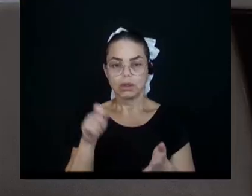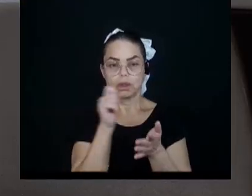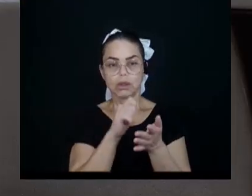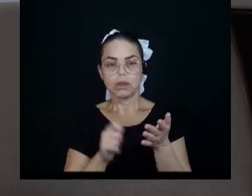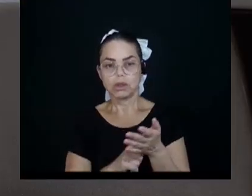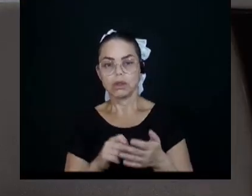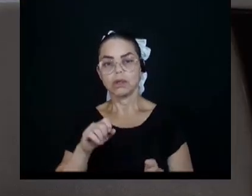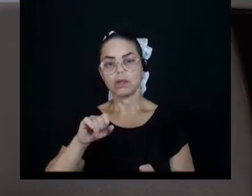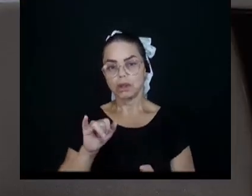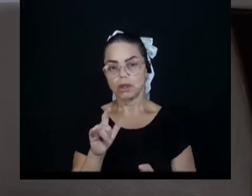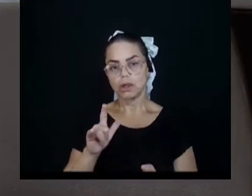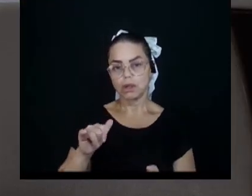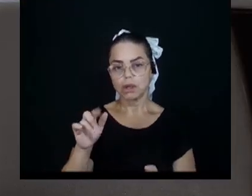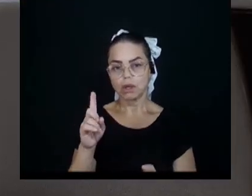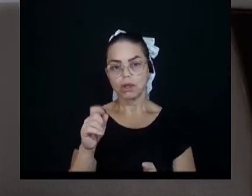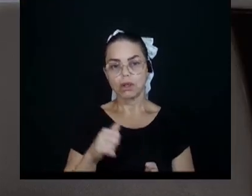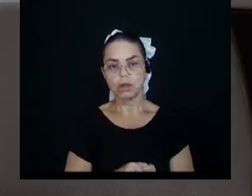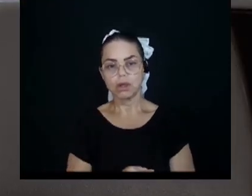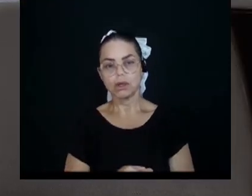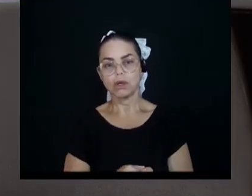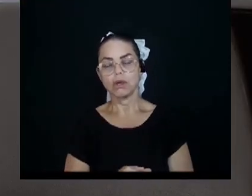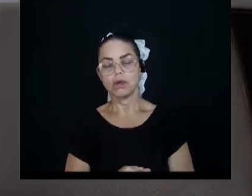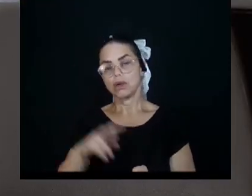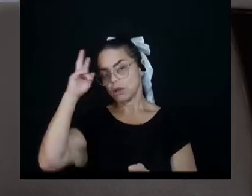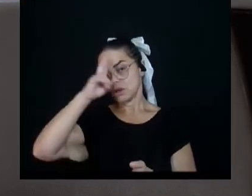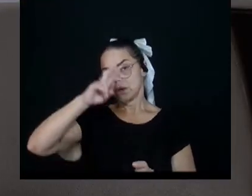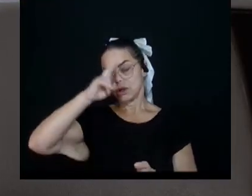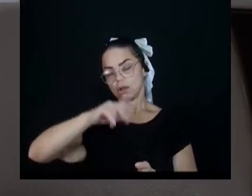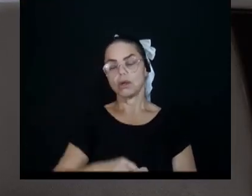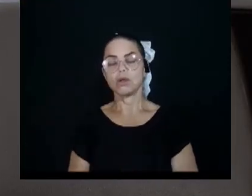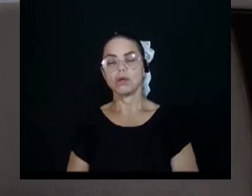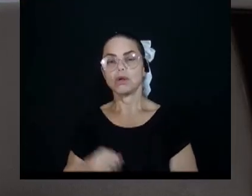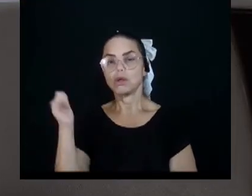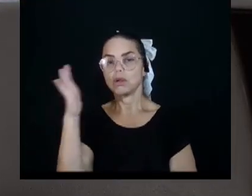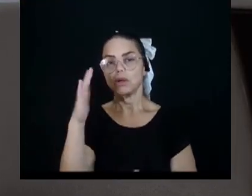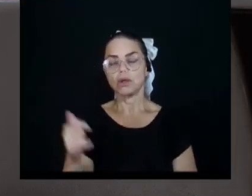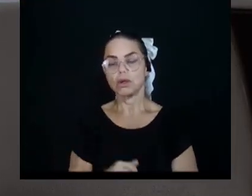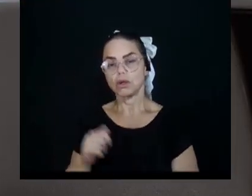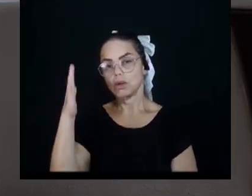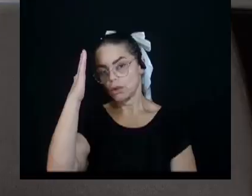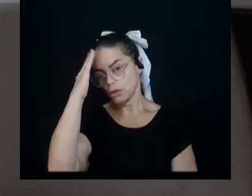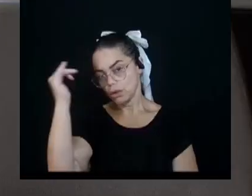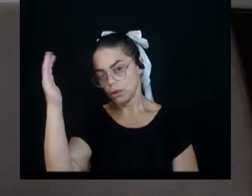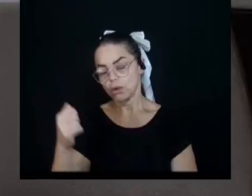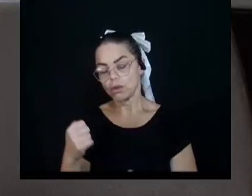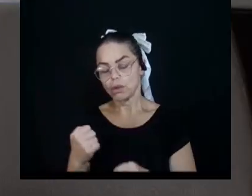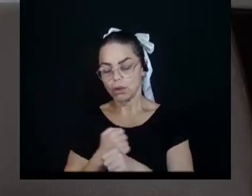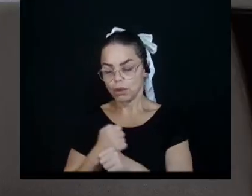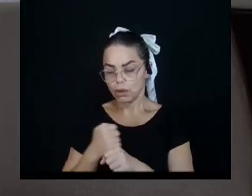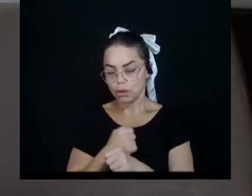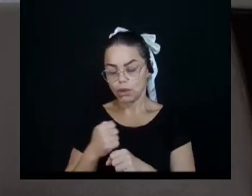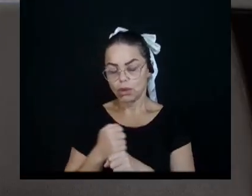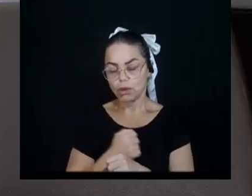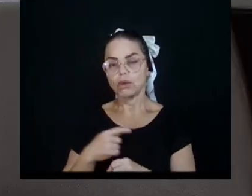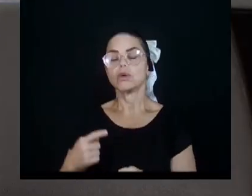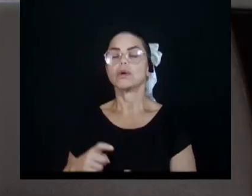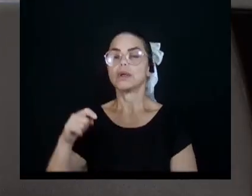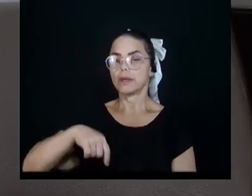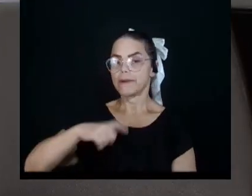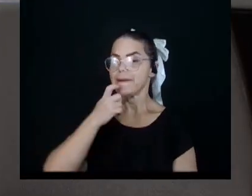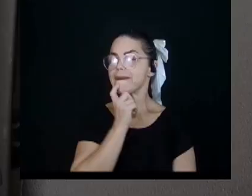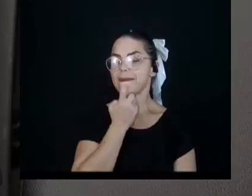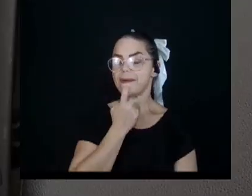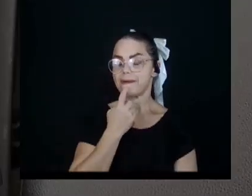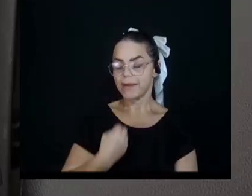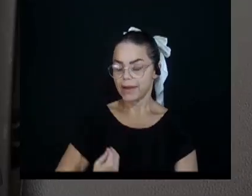maiores escritoras da história do Brasil, morou muitos anos em Campinas. Ela não nasceu em Campinas, mas ela morou a maior parte da sua vida em